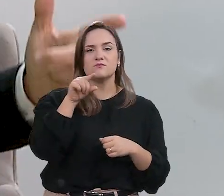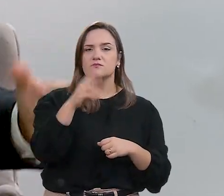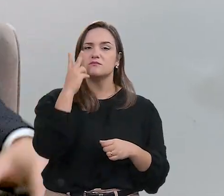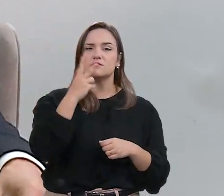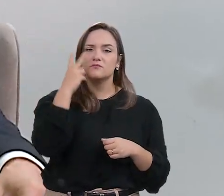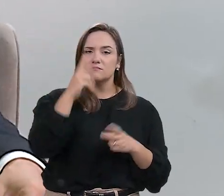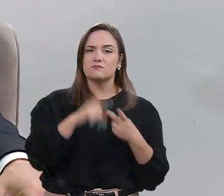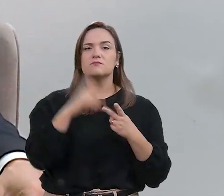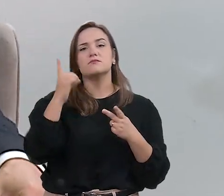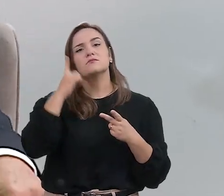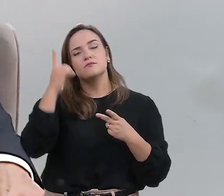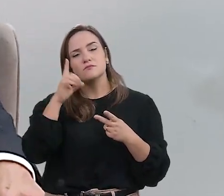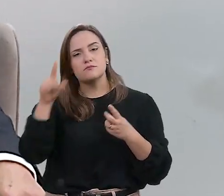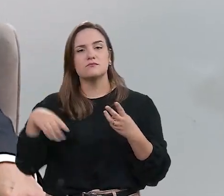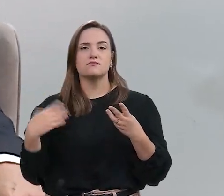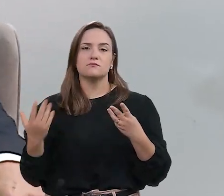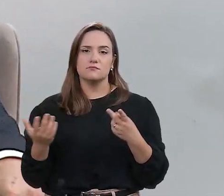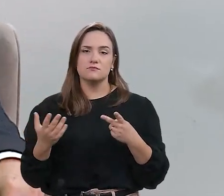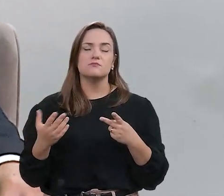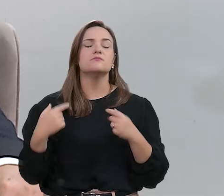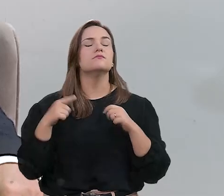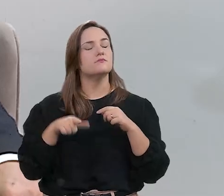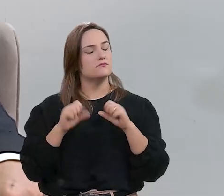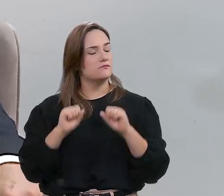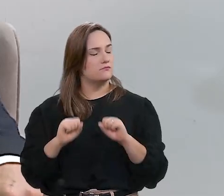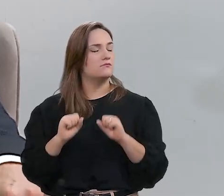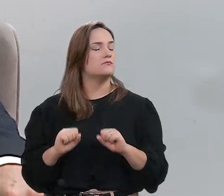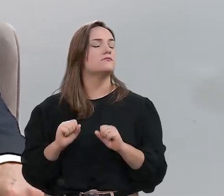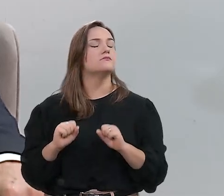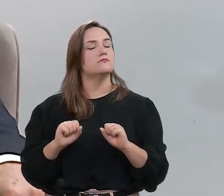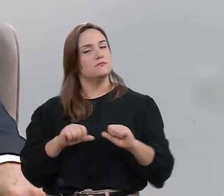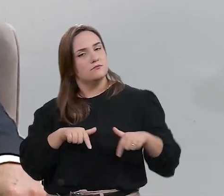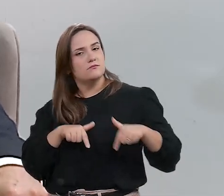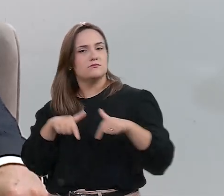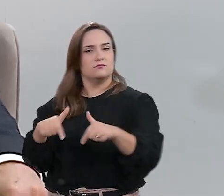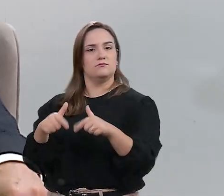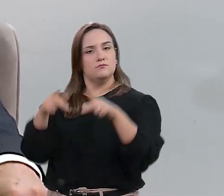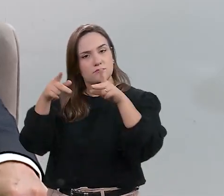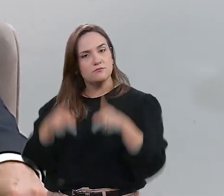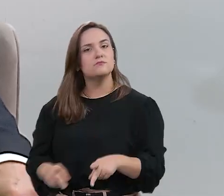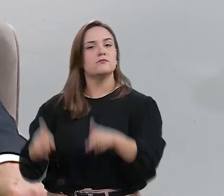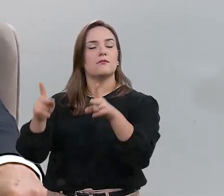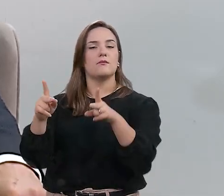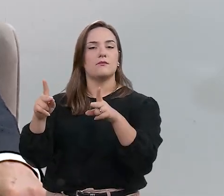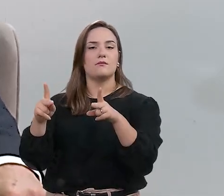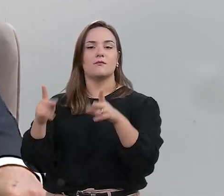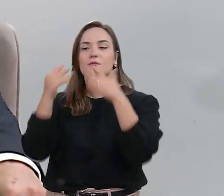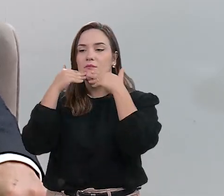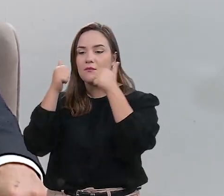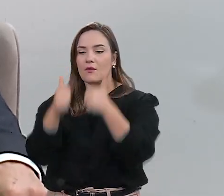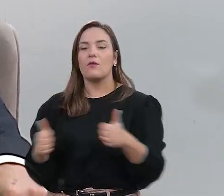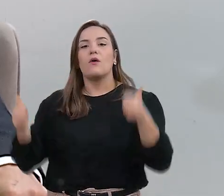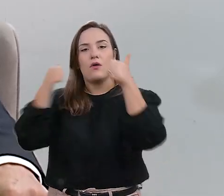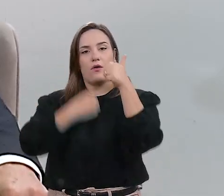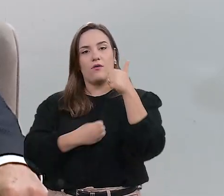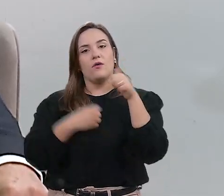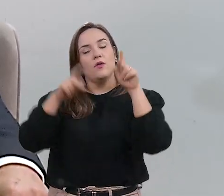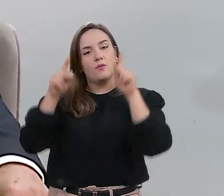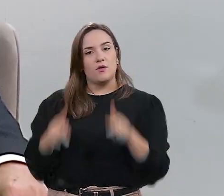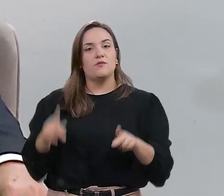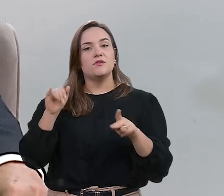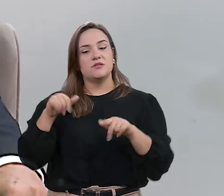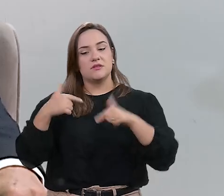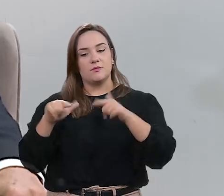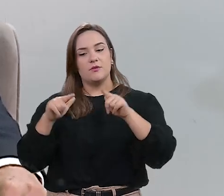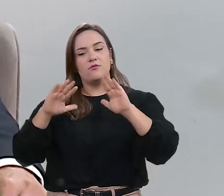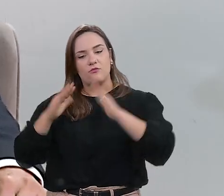vereador, como um deputado, porque vale a pena fazer essa luta e a gente consegue melhorar muito a vida do povo quando a gente